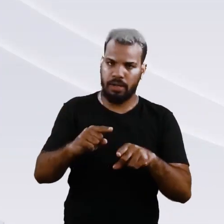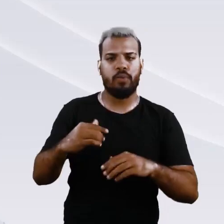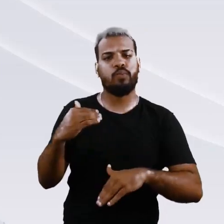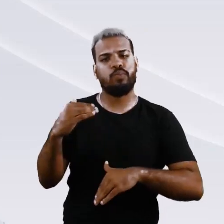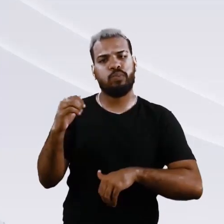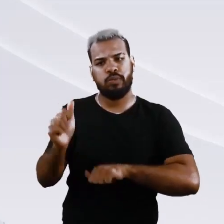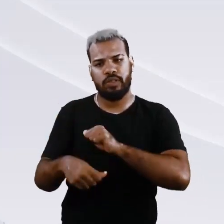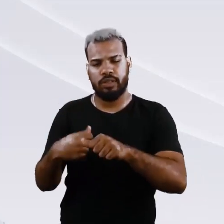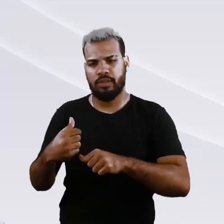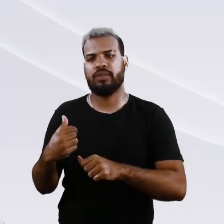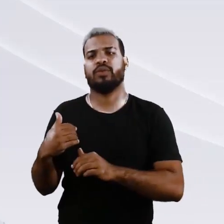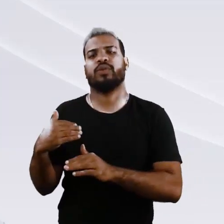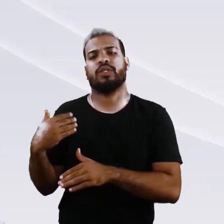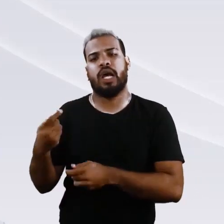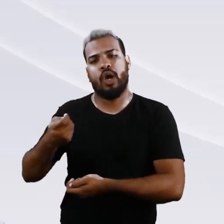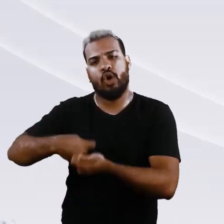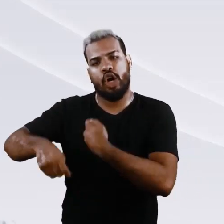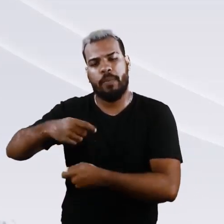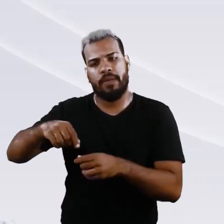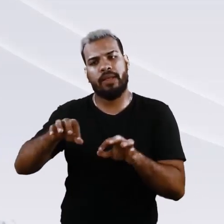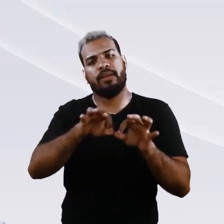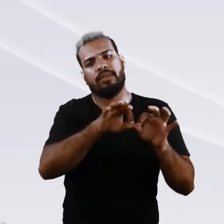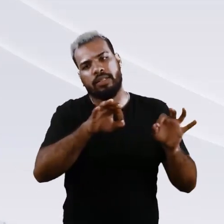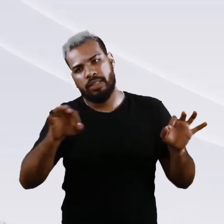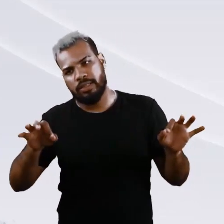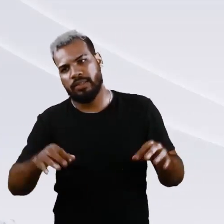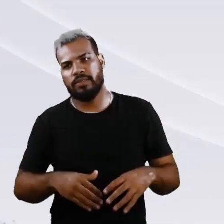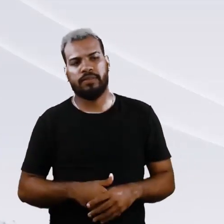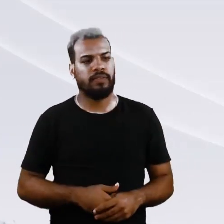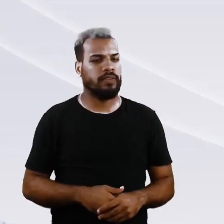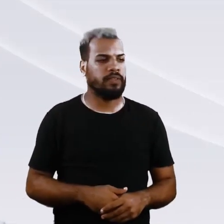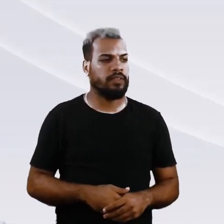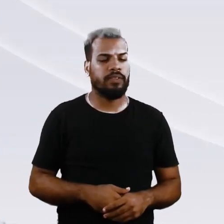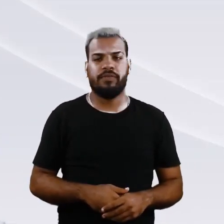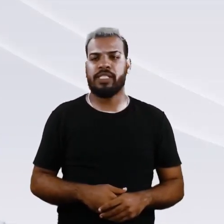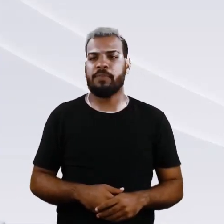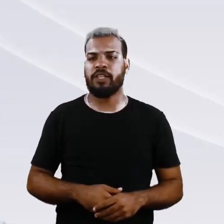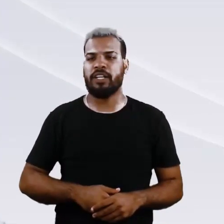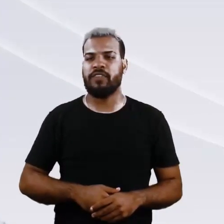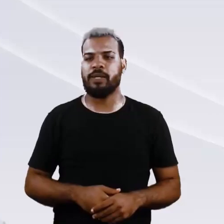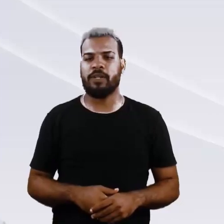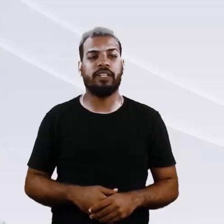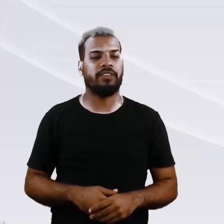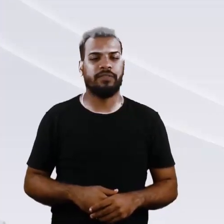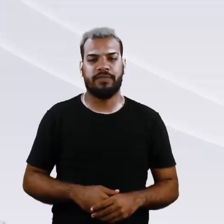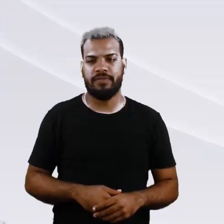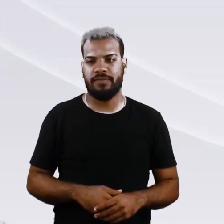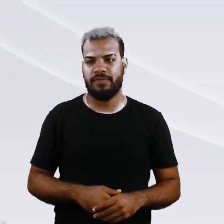desse processo de transição, que foi o que a gente conversou, da economia linear para a economia circular.